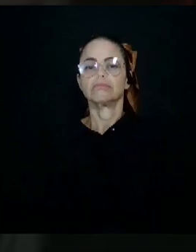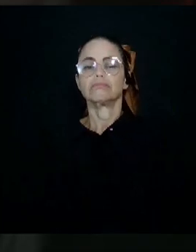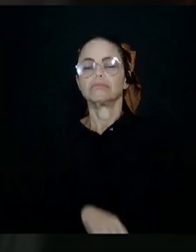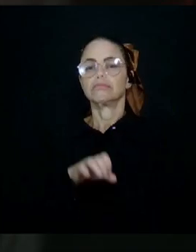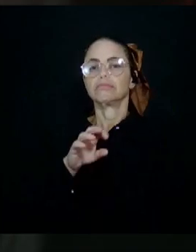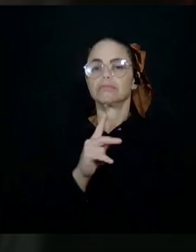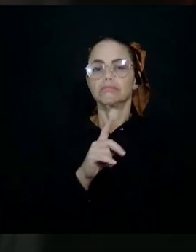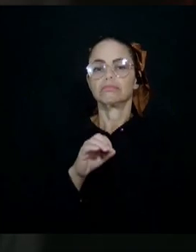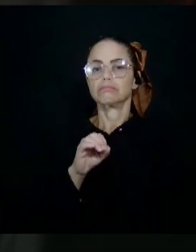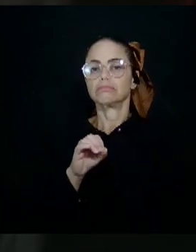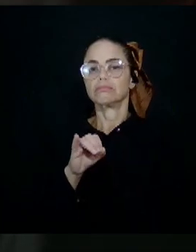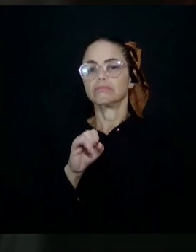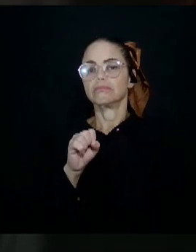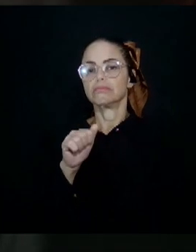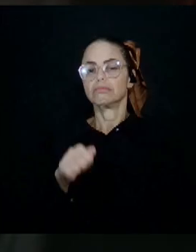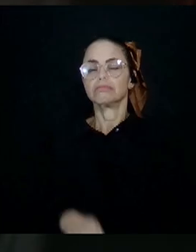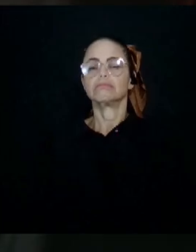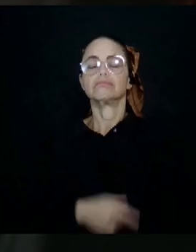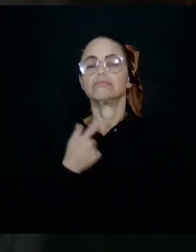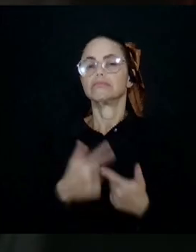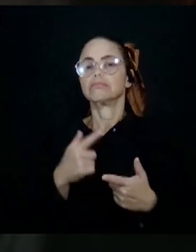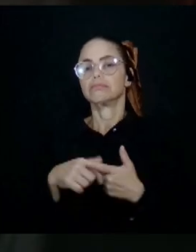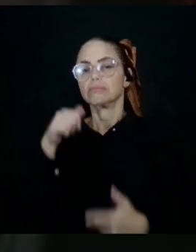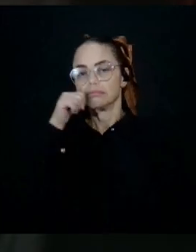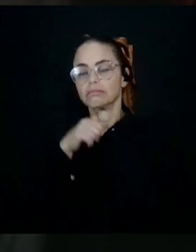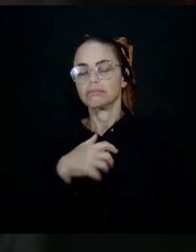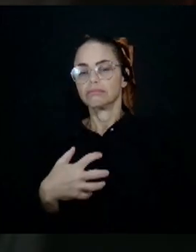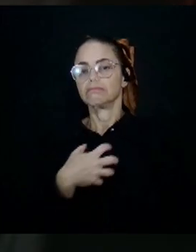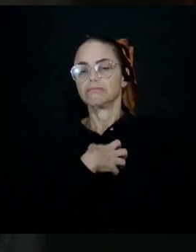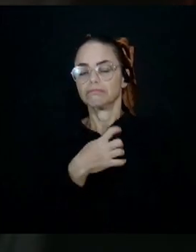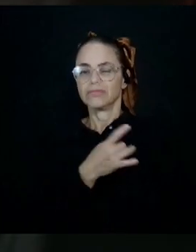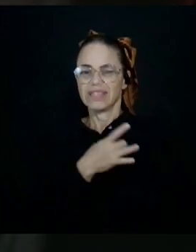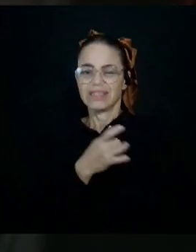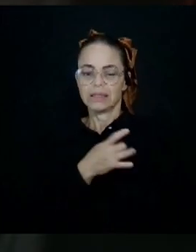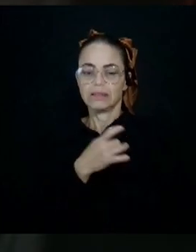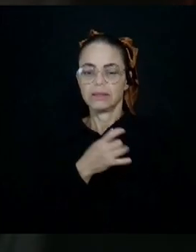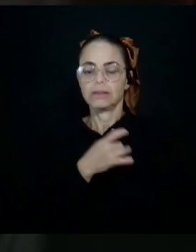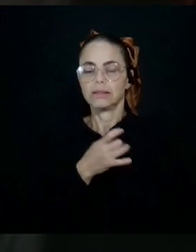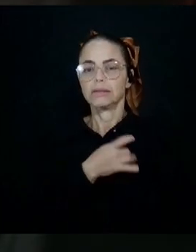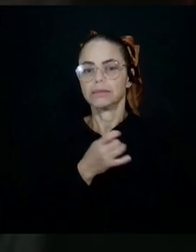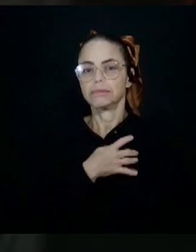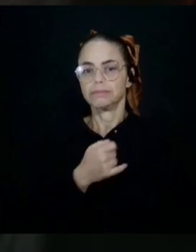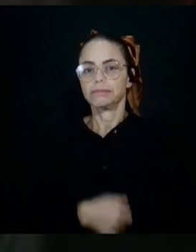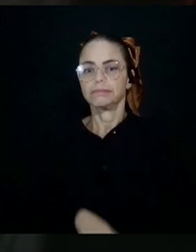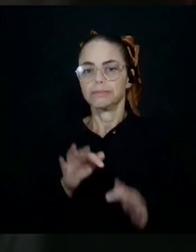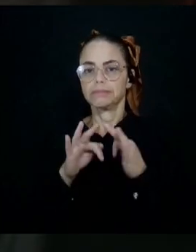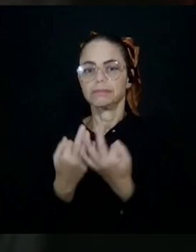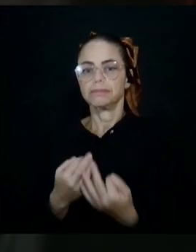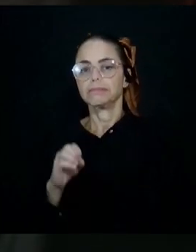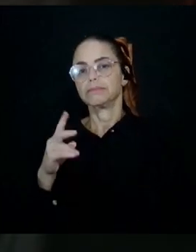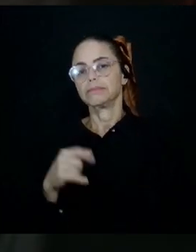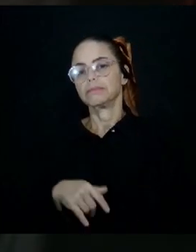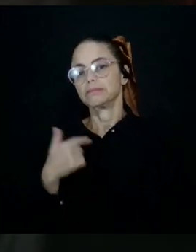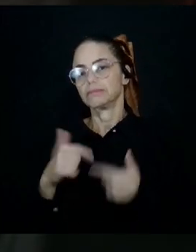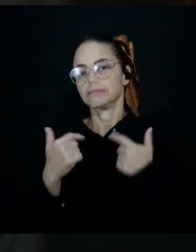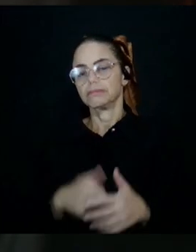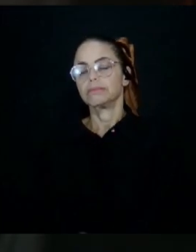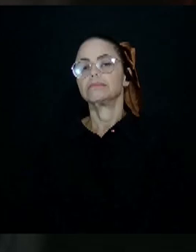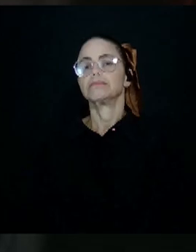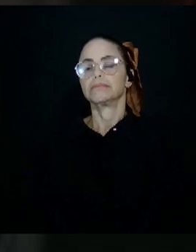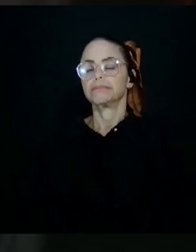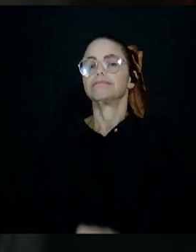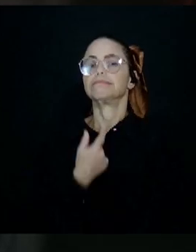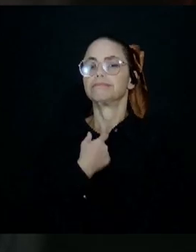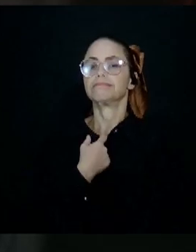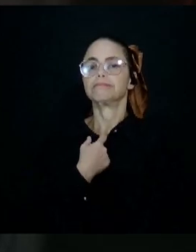Cambuí. Por que as mulheres ainda sentem medo de se posicionar em família ou trabalho, mesmo com tantos